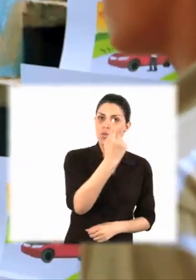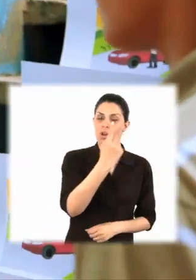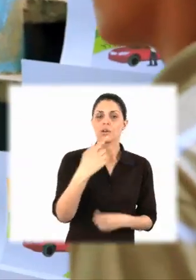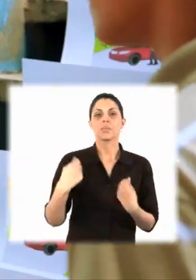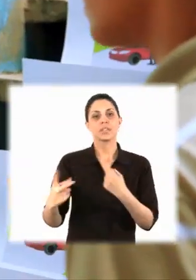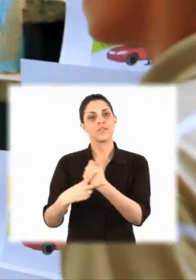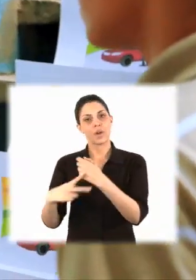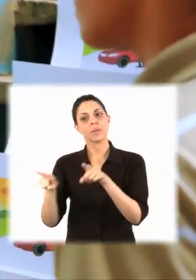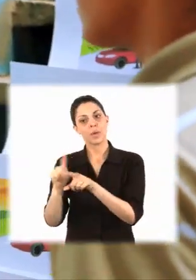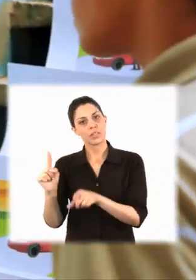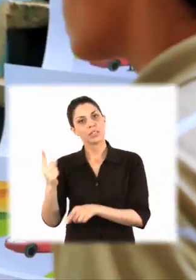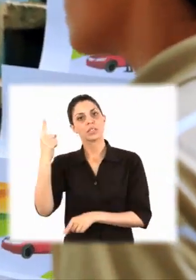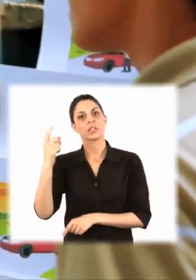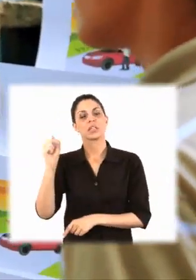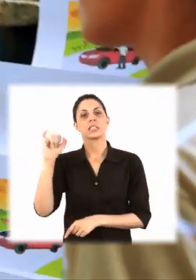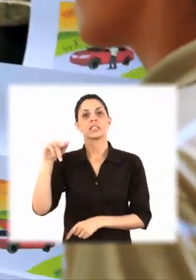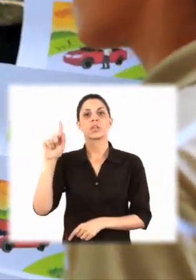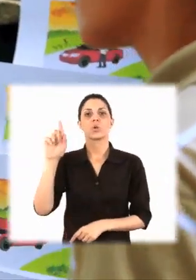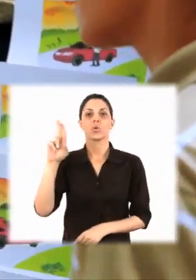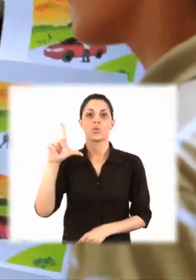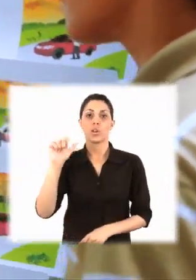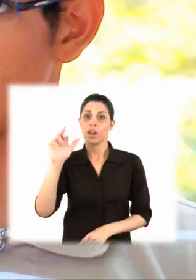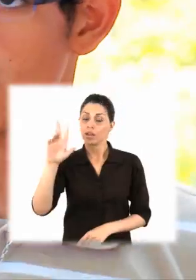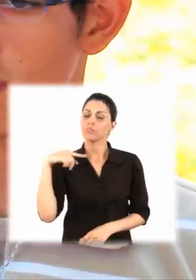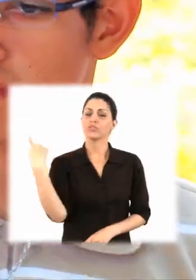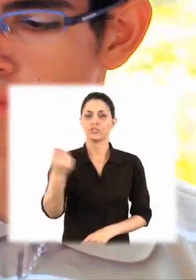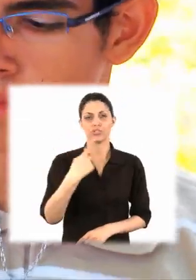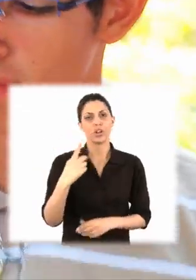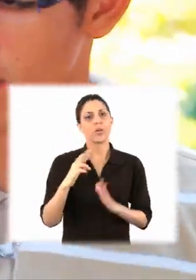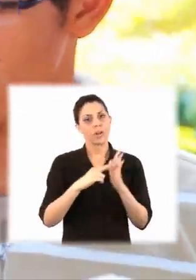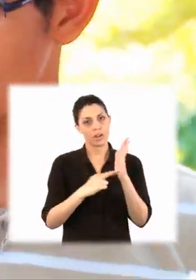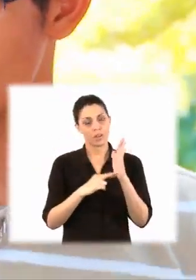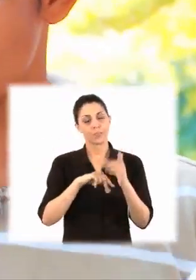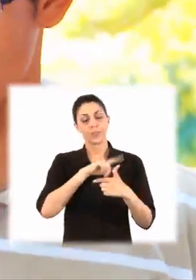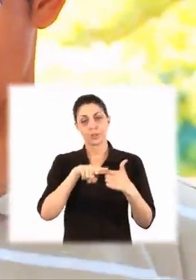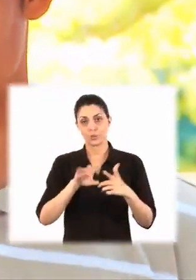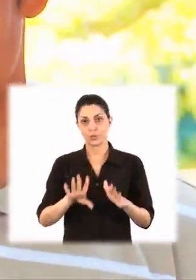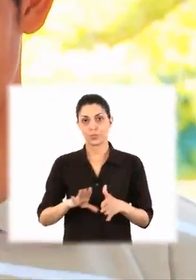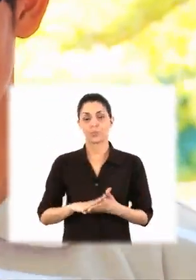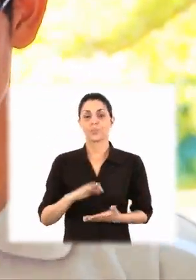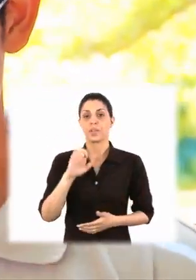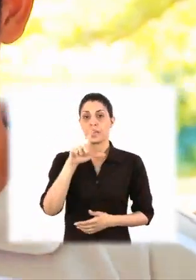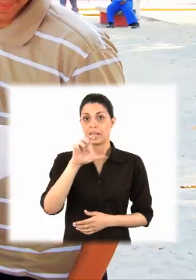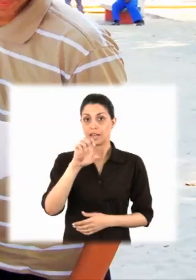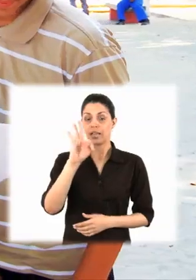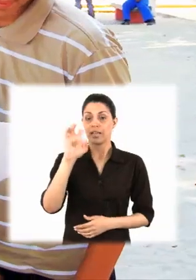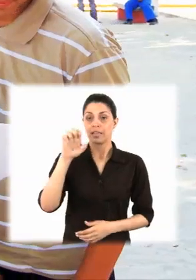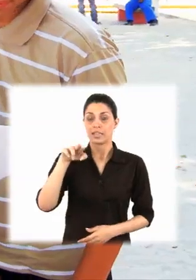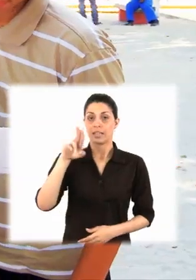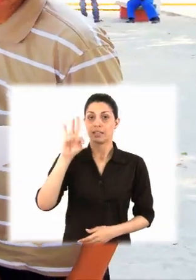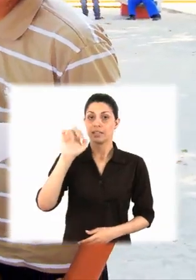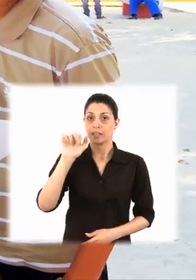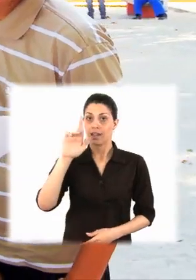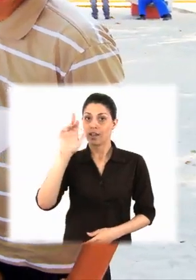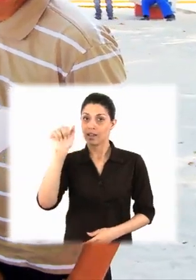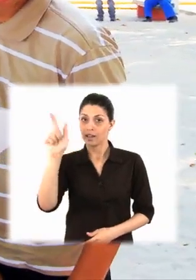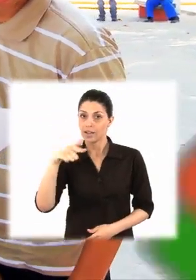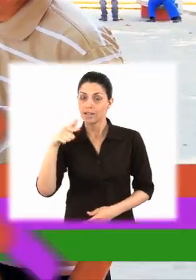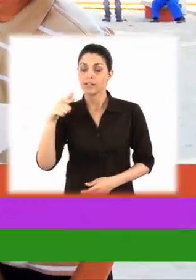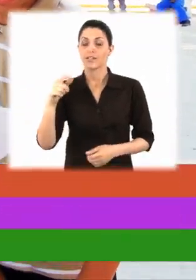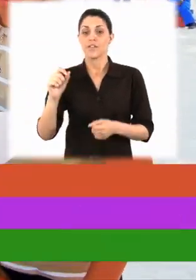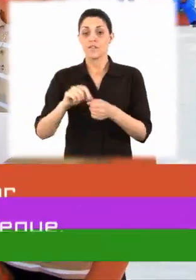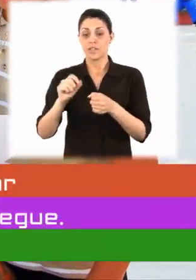no singular, tá? Isso de uma maneira bem geral. Vamos para a segunda. Ele tentara fazer o carro